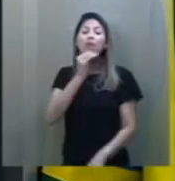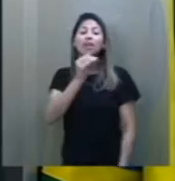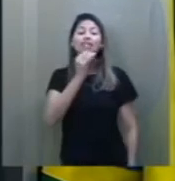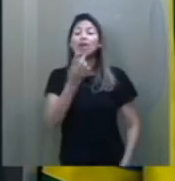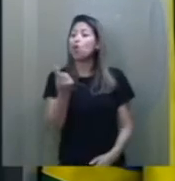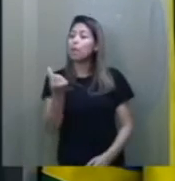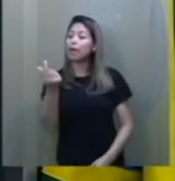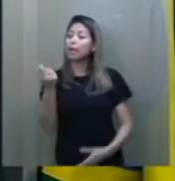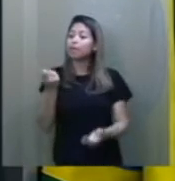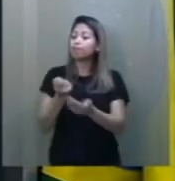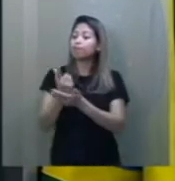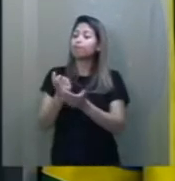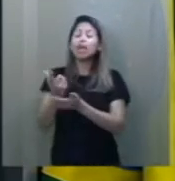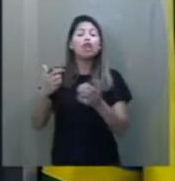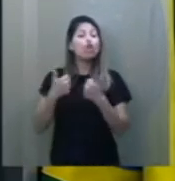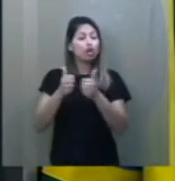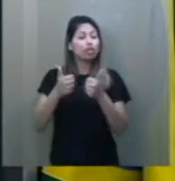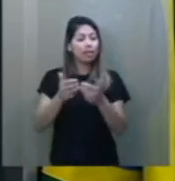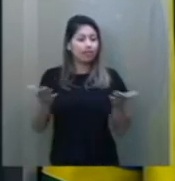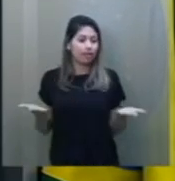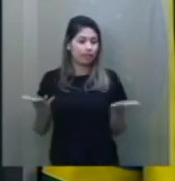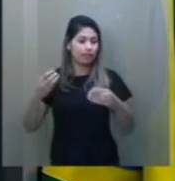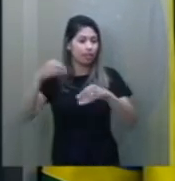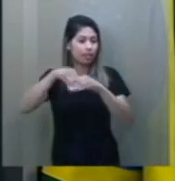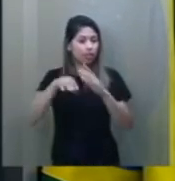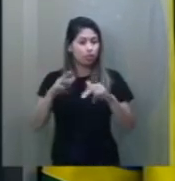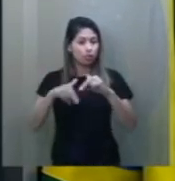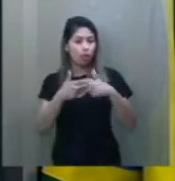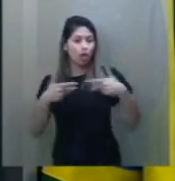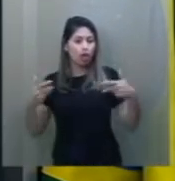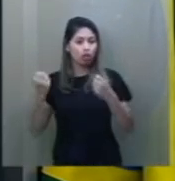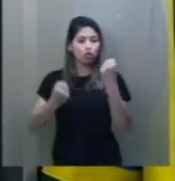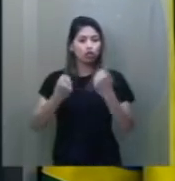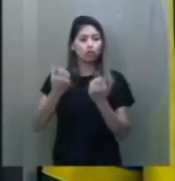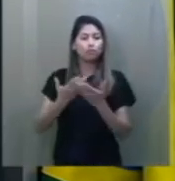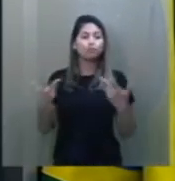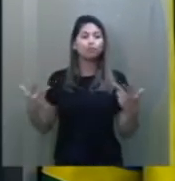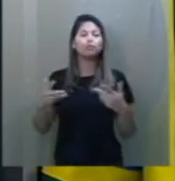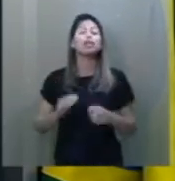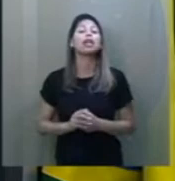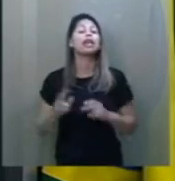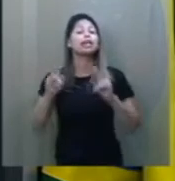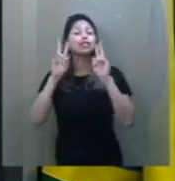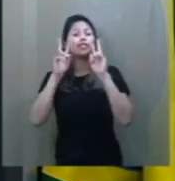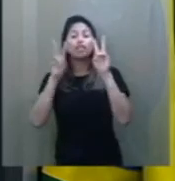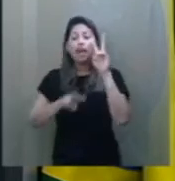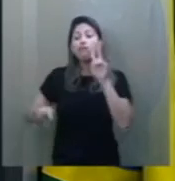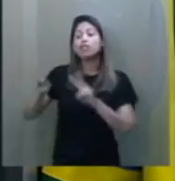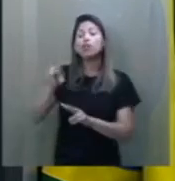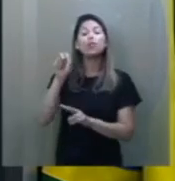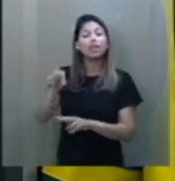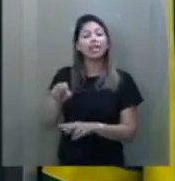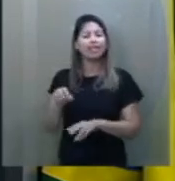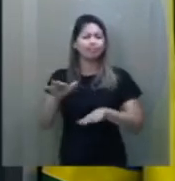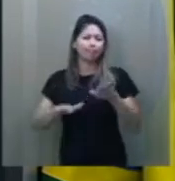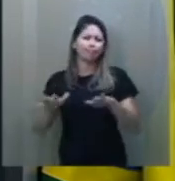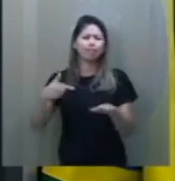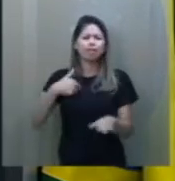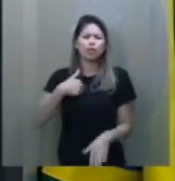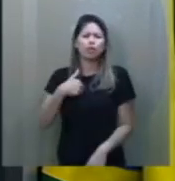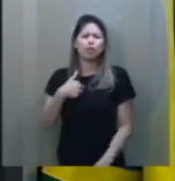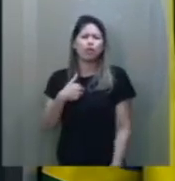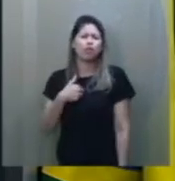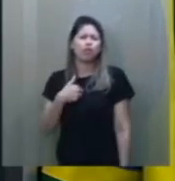transportes. Então eu vejo aqui como medida necessária, porque quando você olha, e talvez, vou até ser um